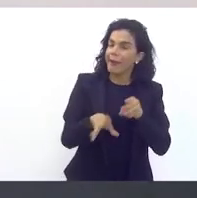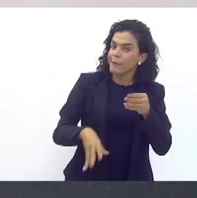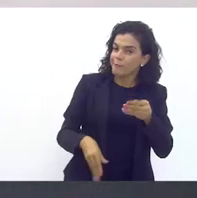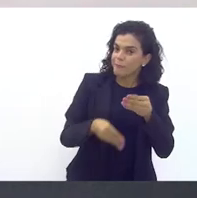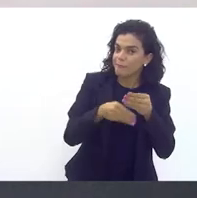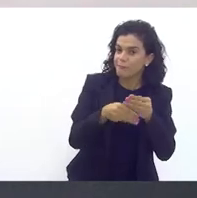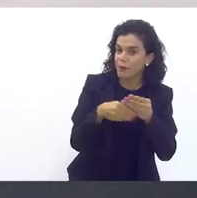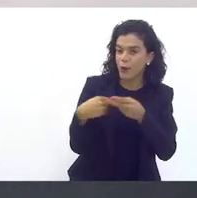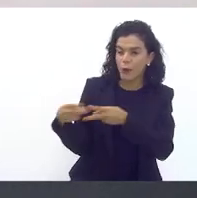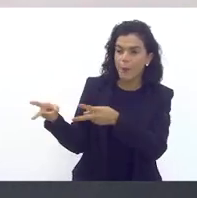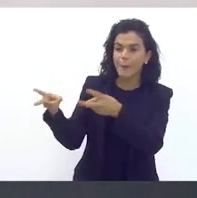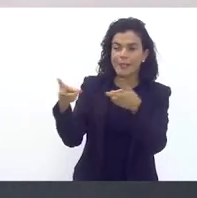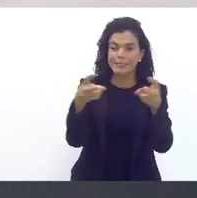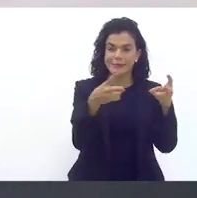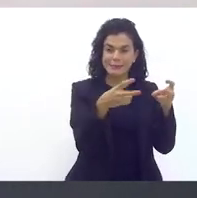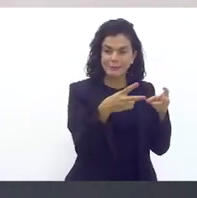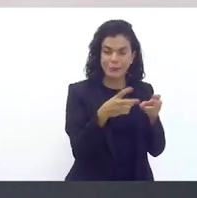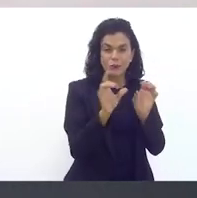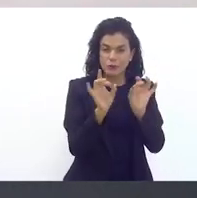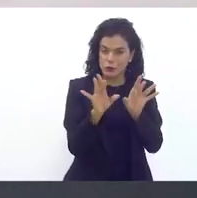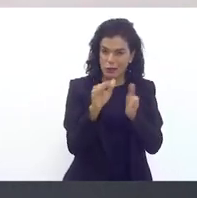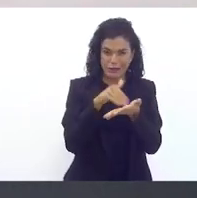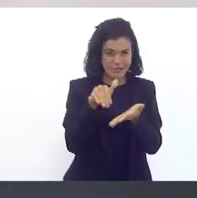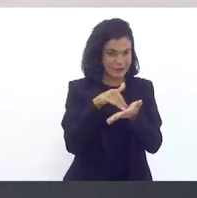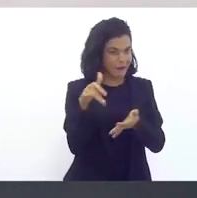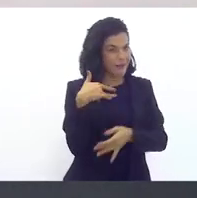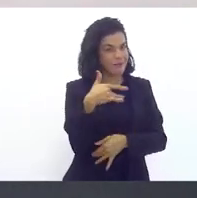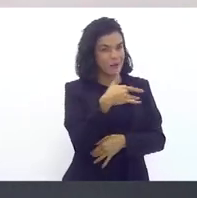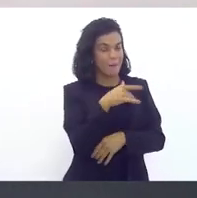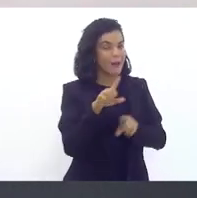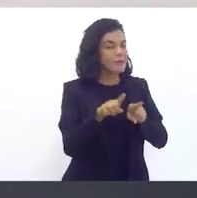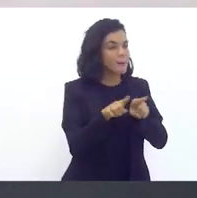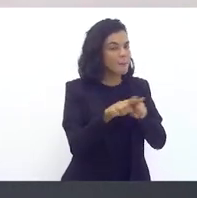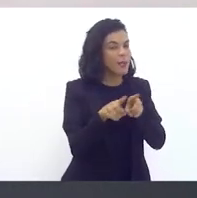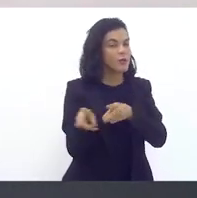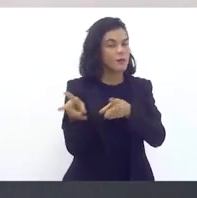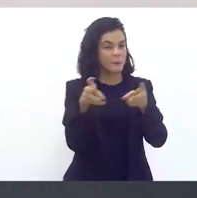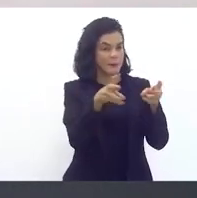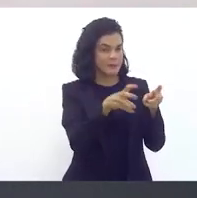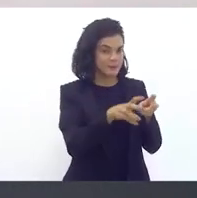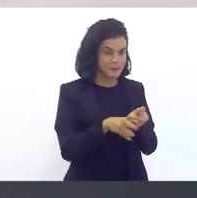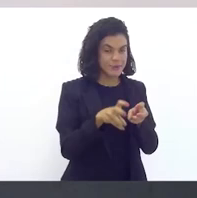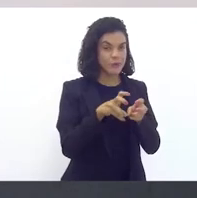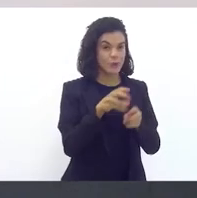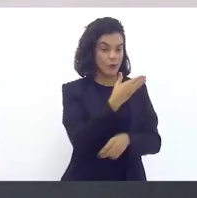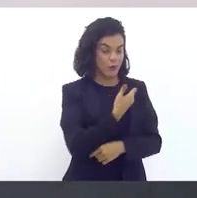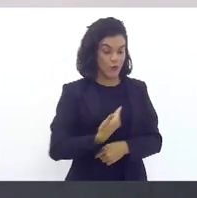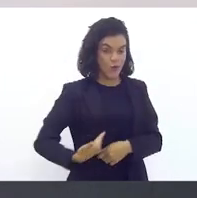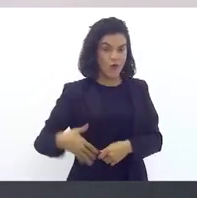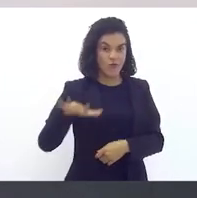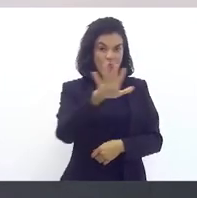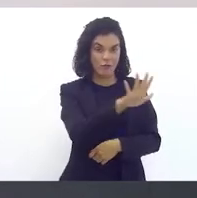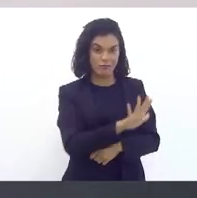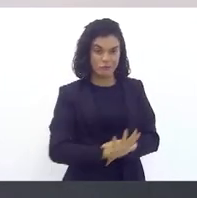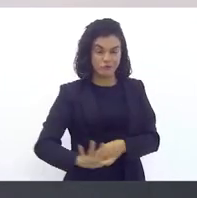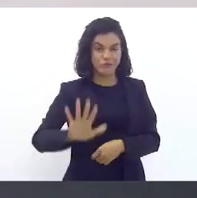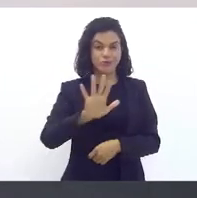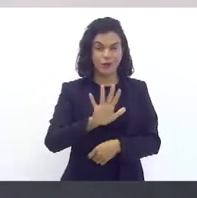estou vendo isso não apenas na Secretaria de Saúde, mas eu estou vendo isso no governo como um todo,